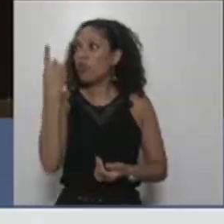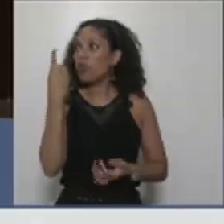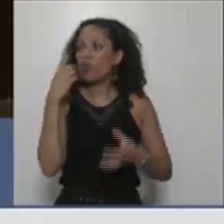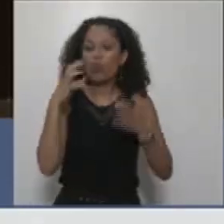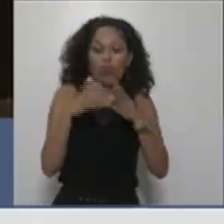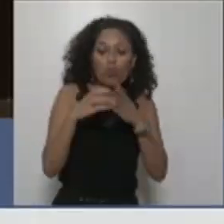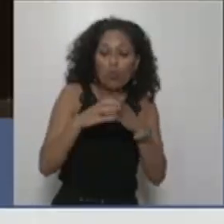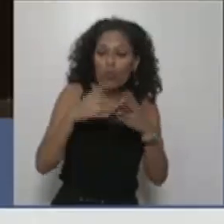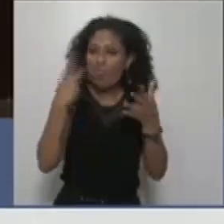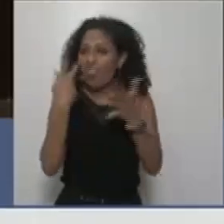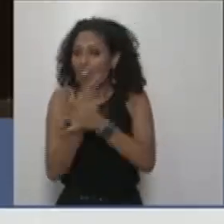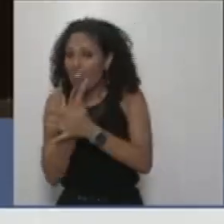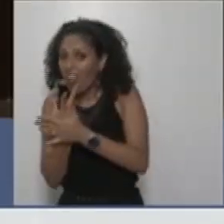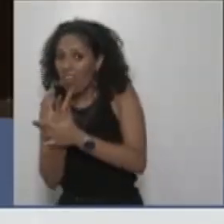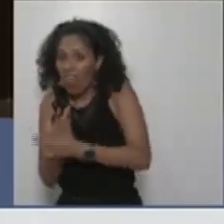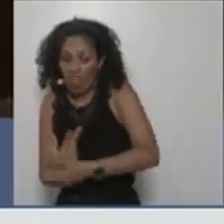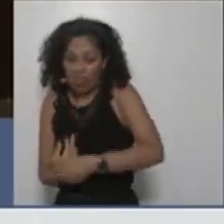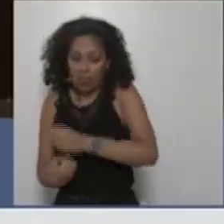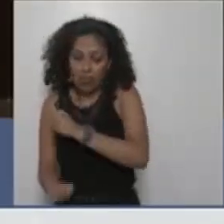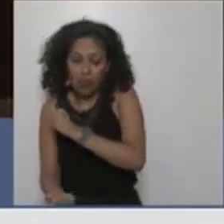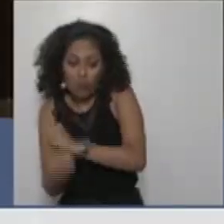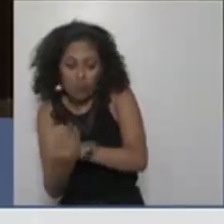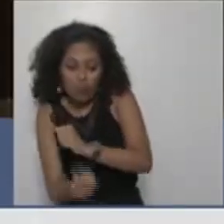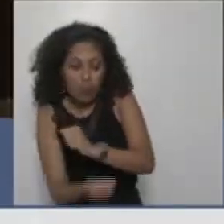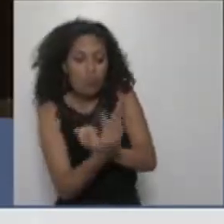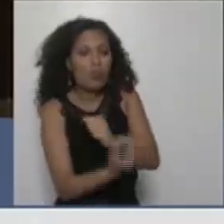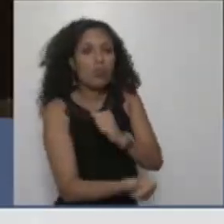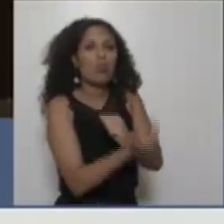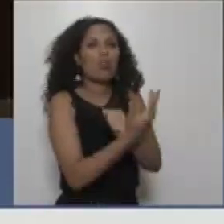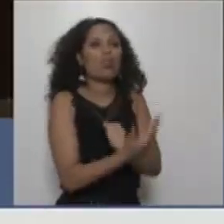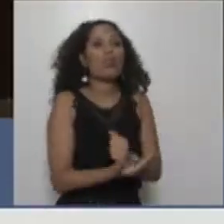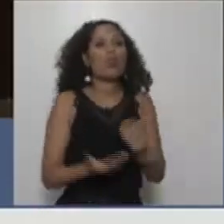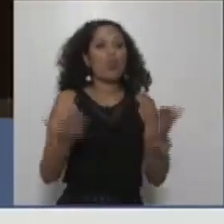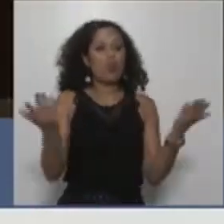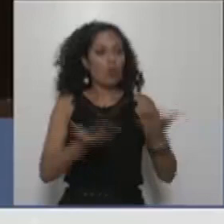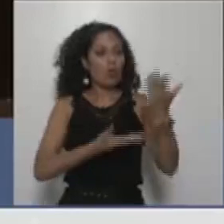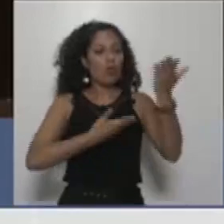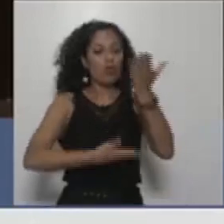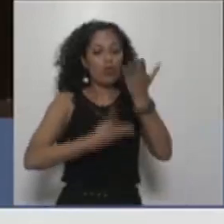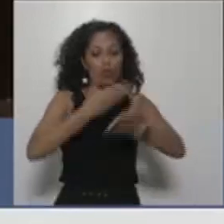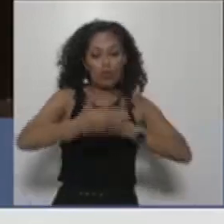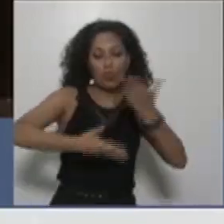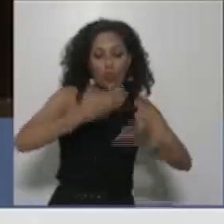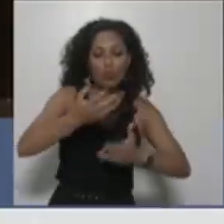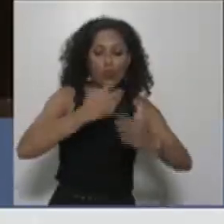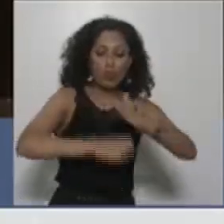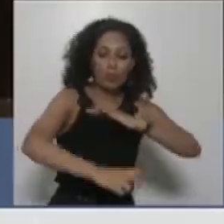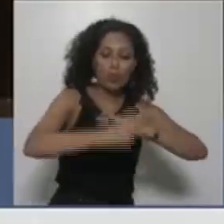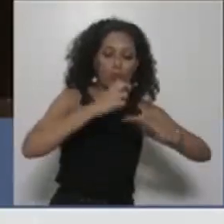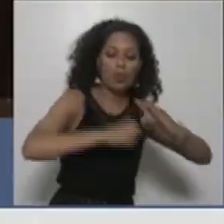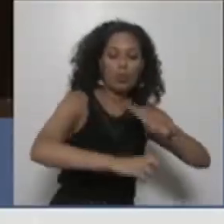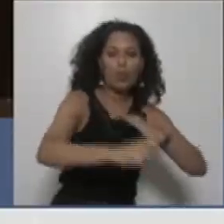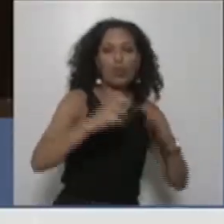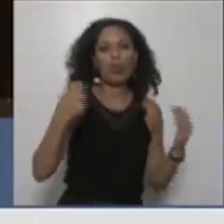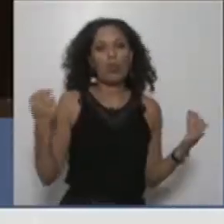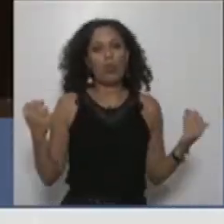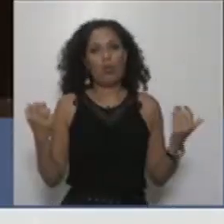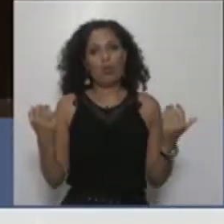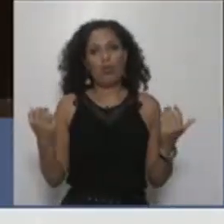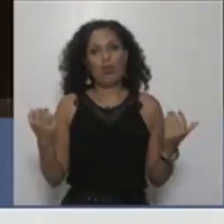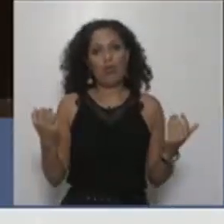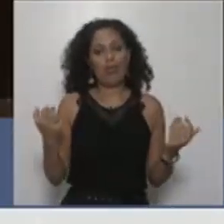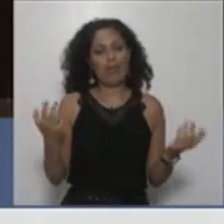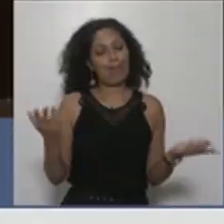de corrupção que envolve essas empresas que hoje administram o consórcio do Metrorio, da Supervia e da